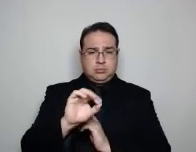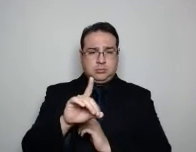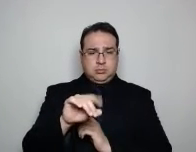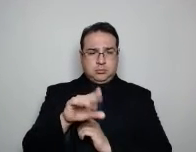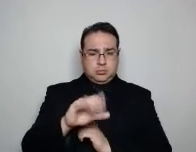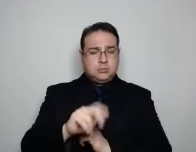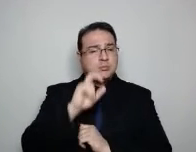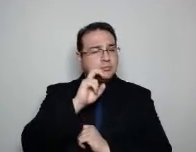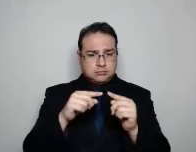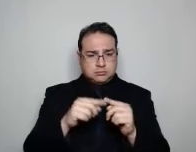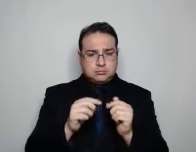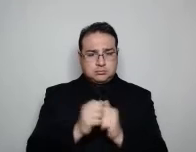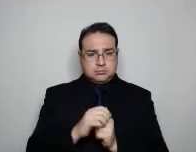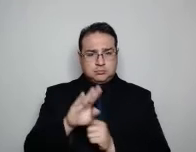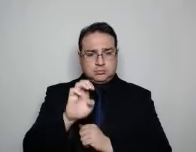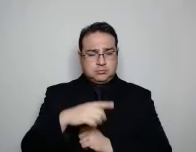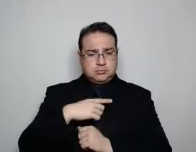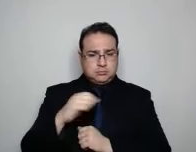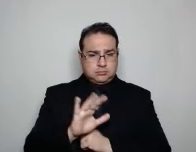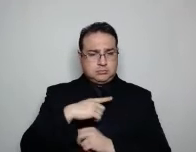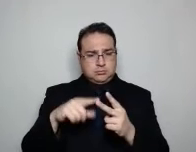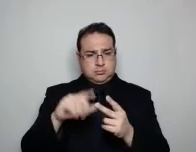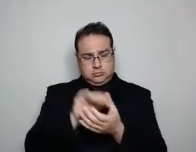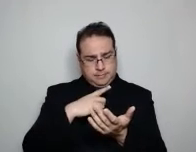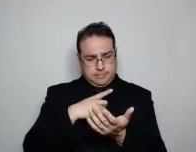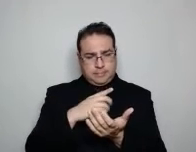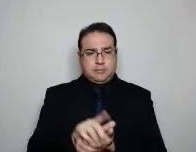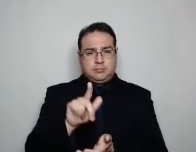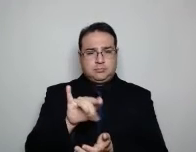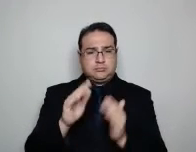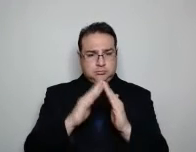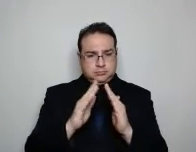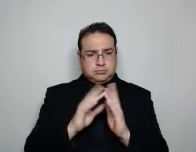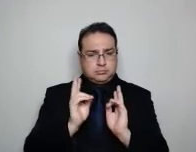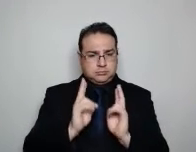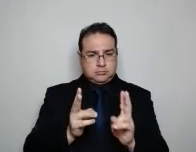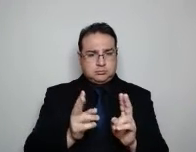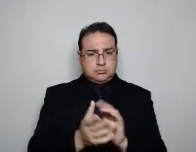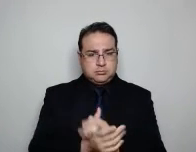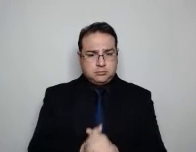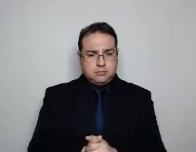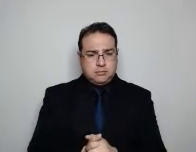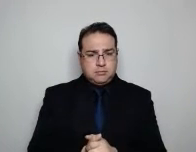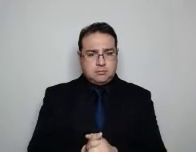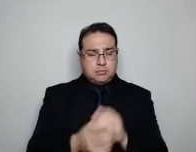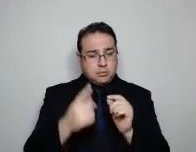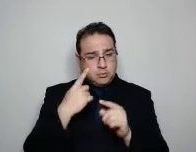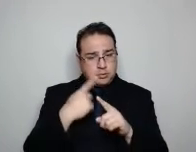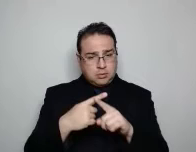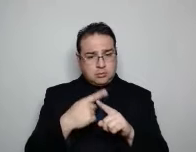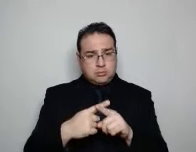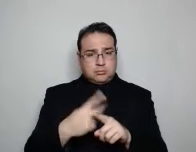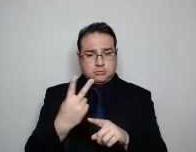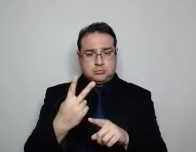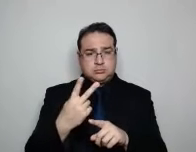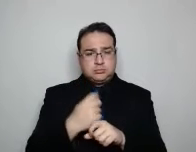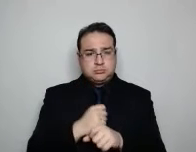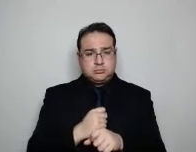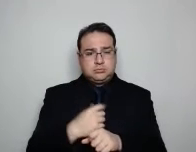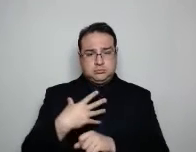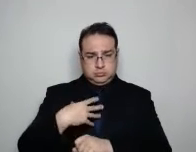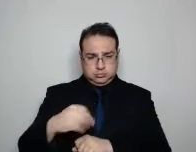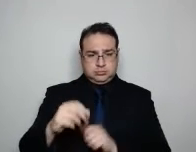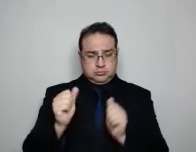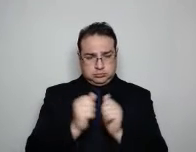E a genitora permaneceu residindo nesse imóvel. Tendo em vista que ambos os filhos residem com